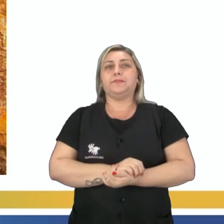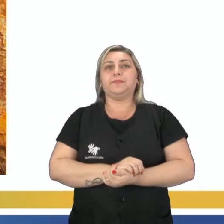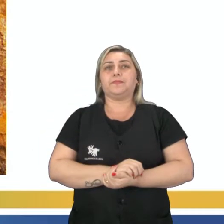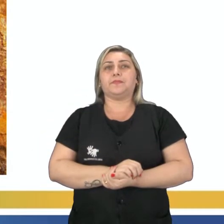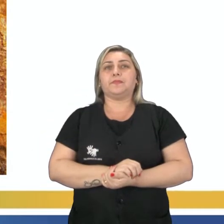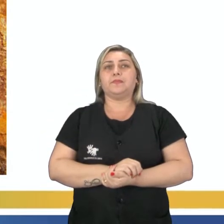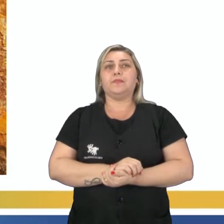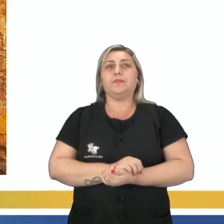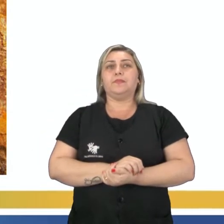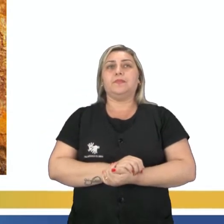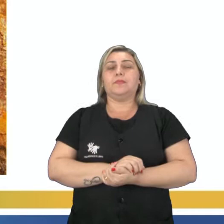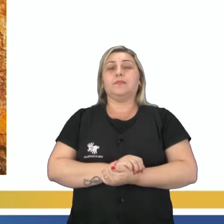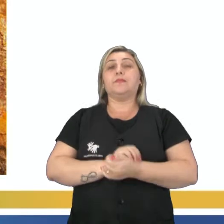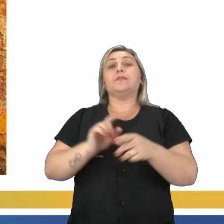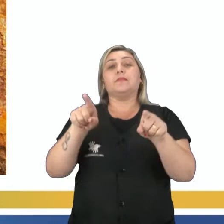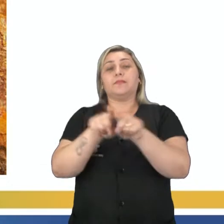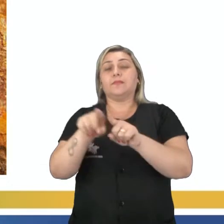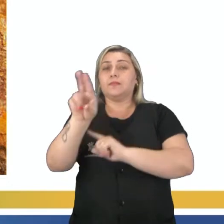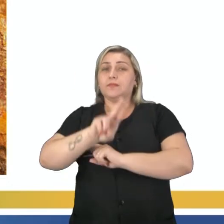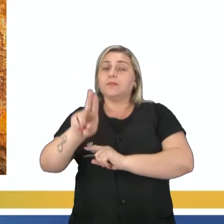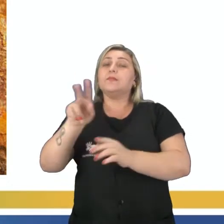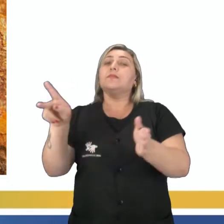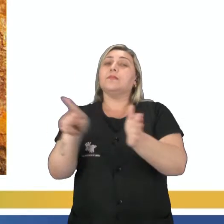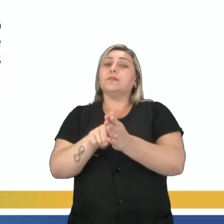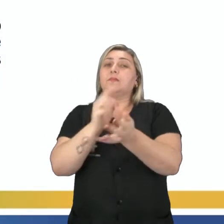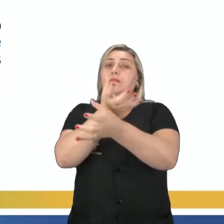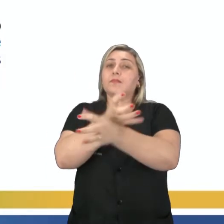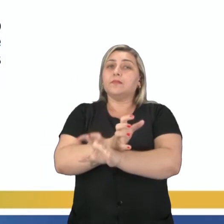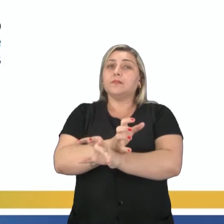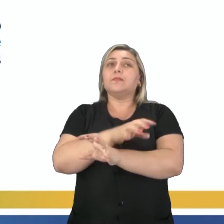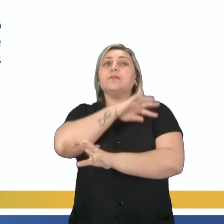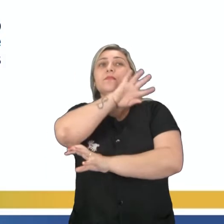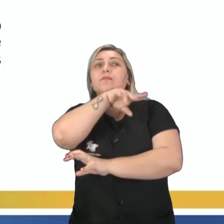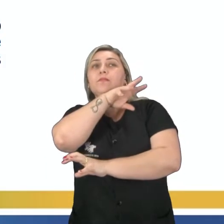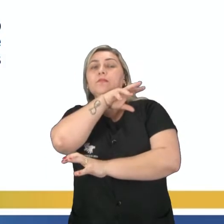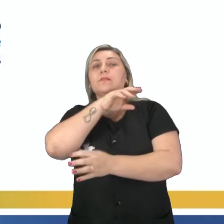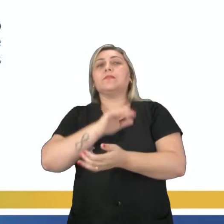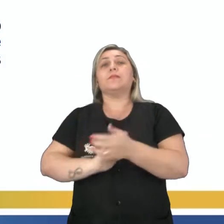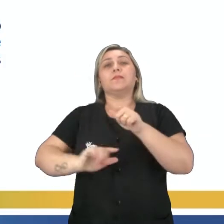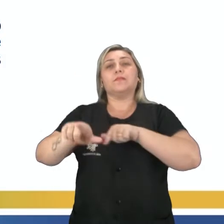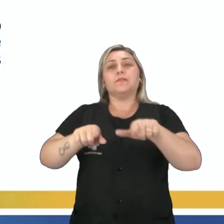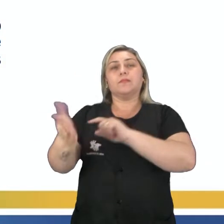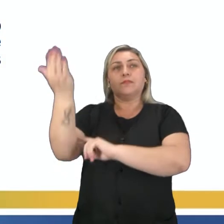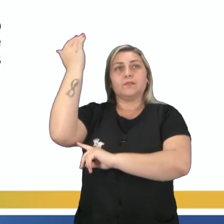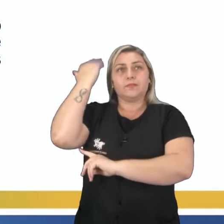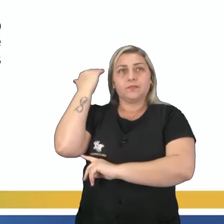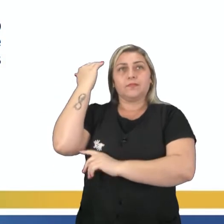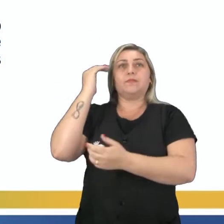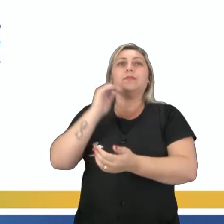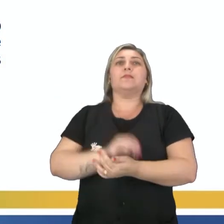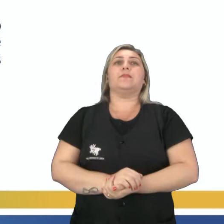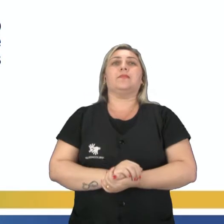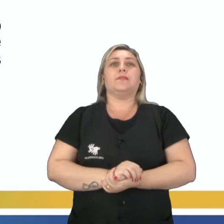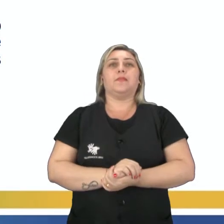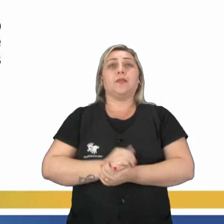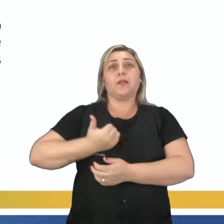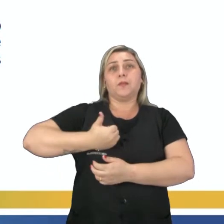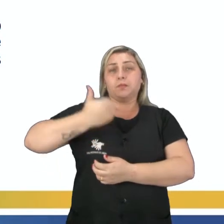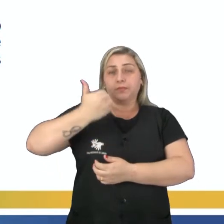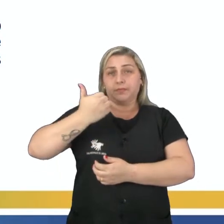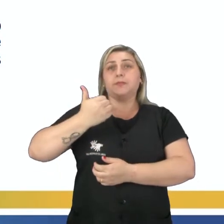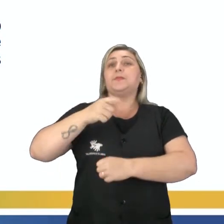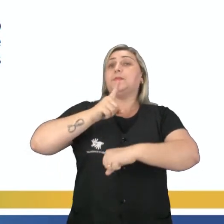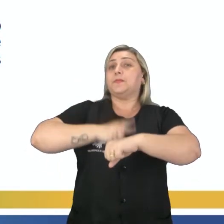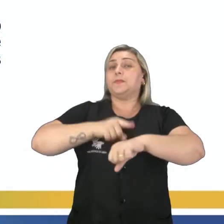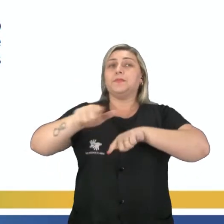das lanças. Às vezes também usava o próprio osso, tá? O trabalho primitivo. Então, o trabalho primitivo ele